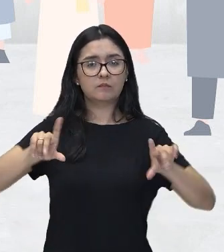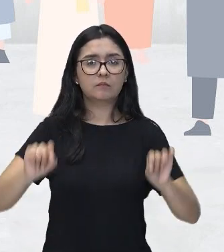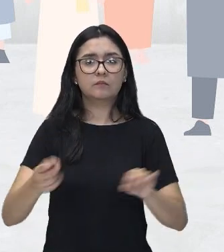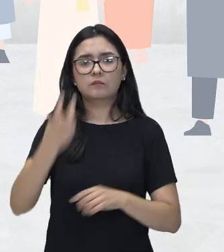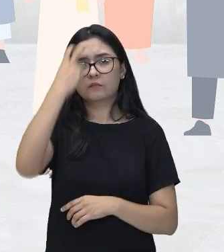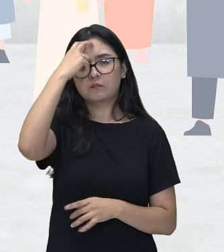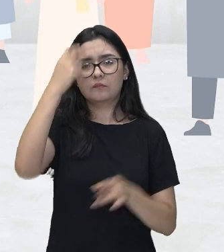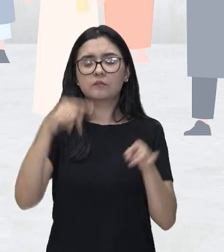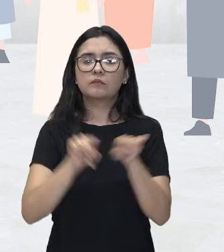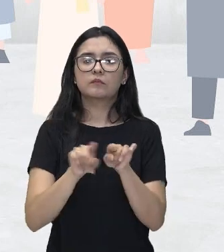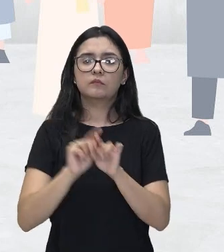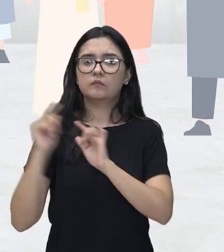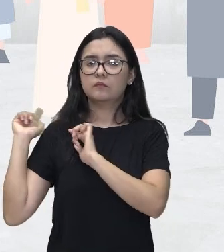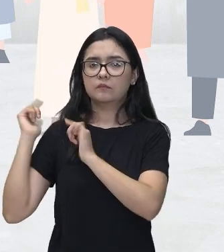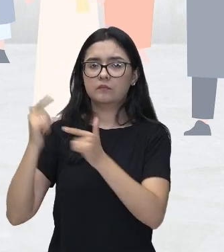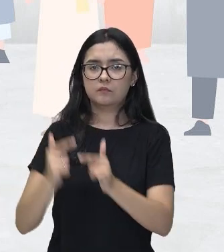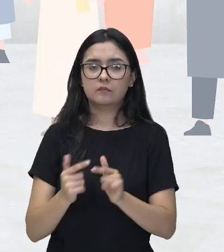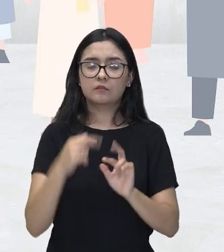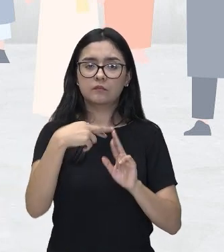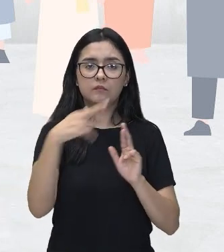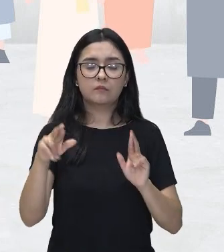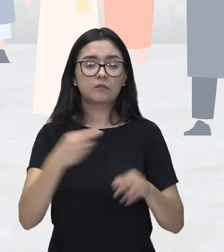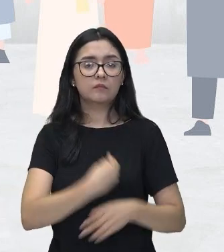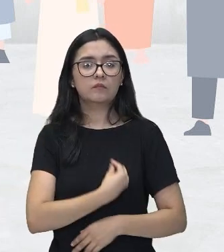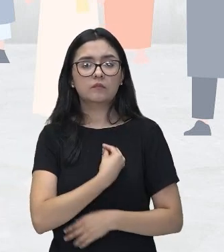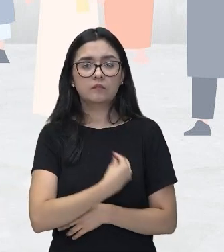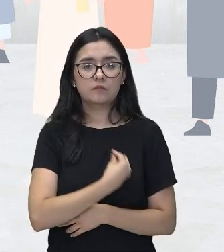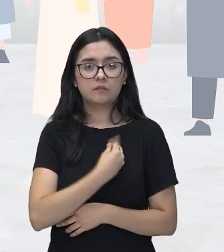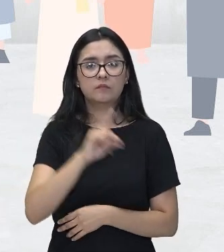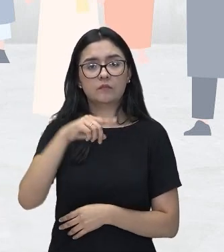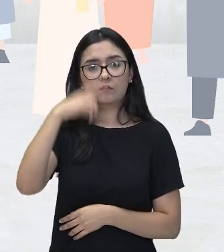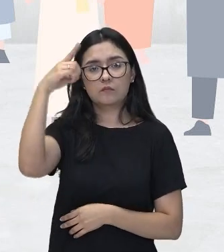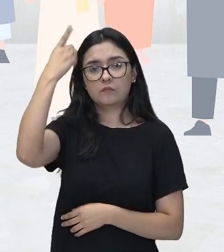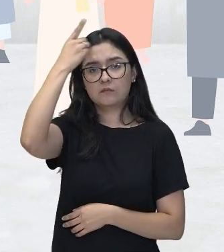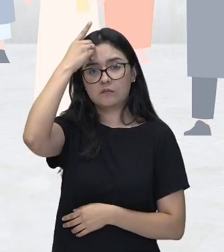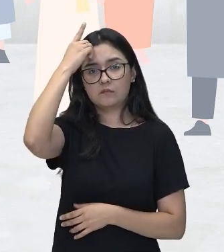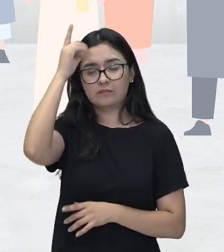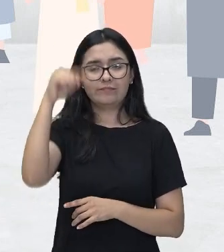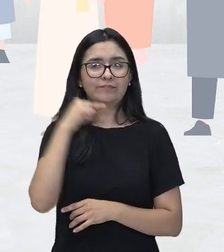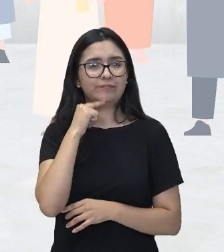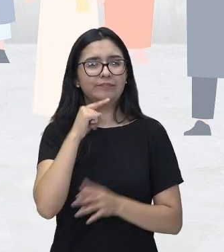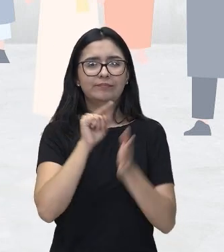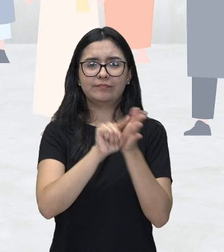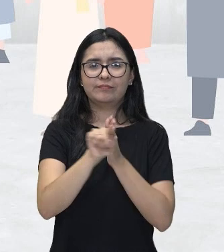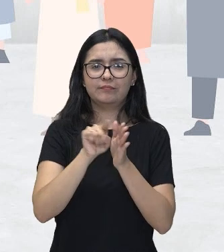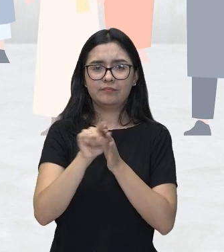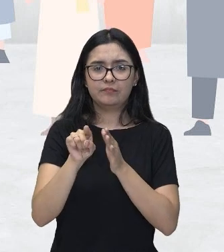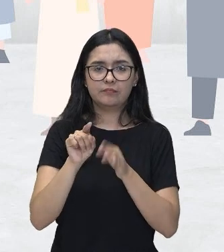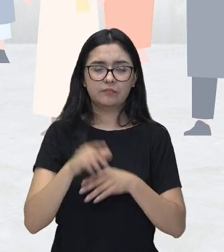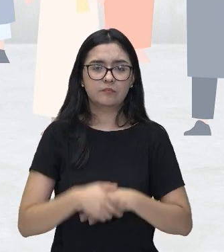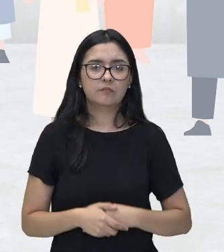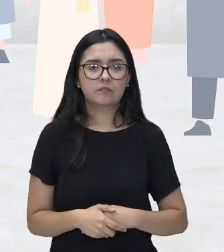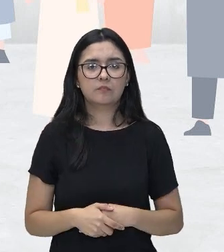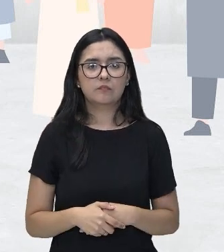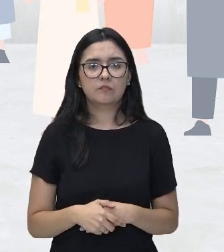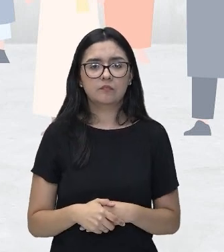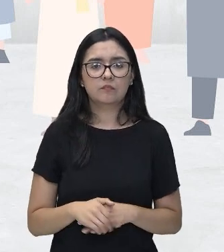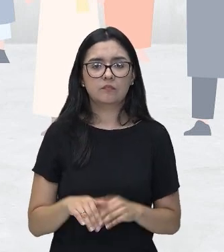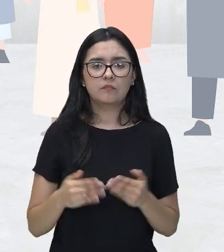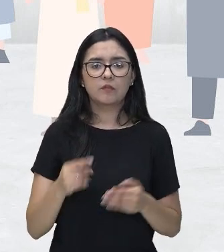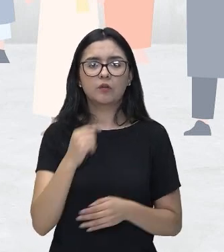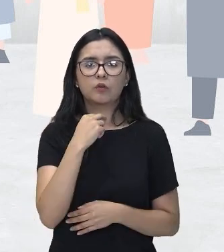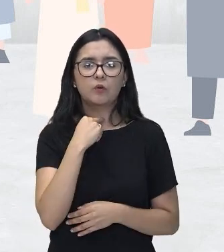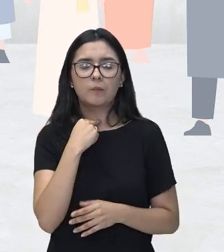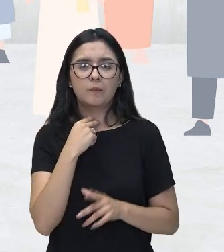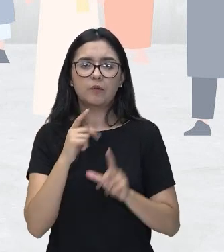tradições religiosas, a vida ela é um dom inquestionável, inegociável. Eu não posso